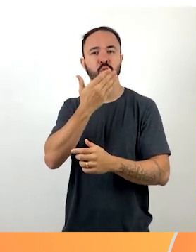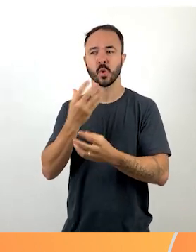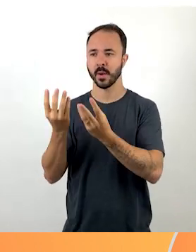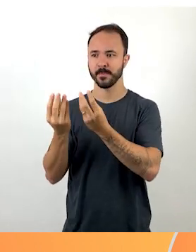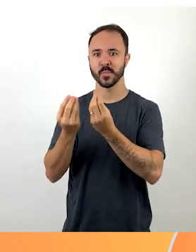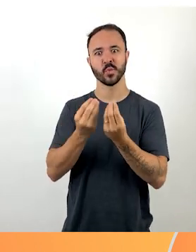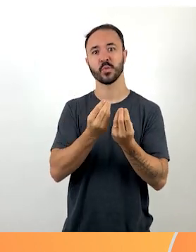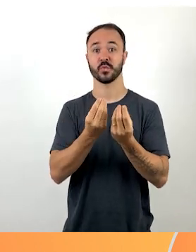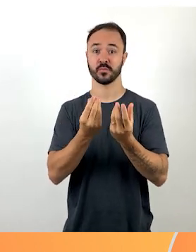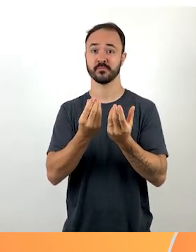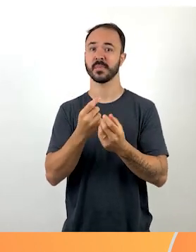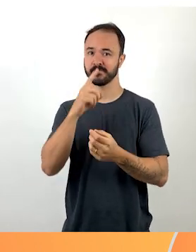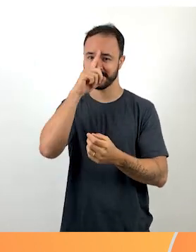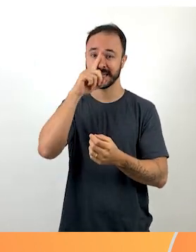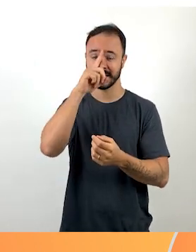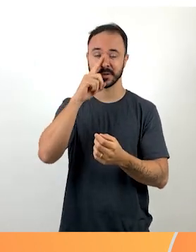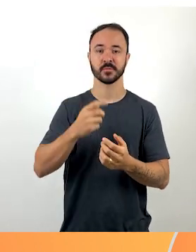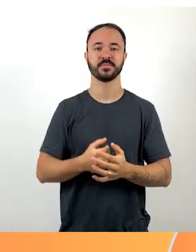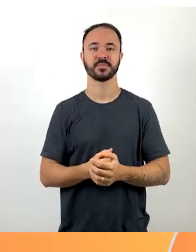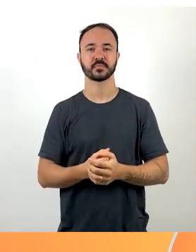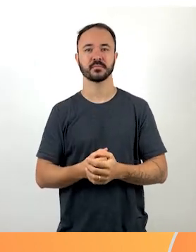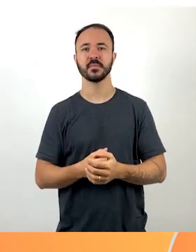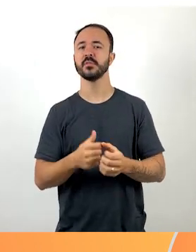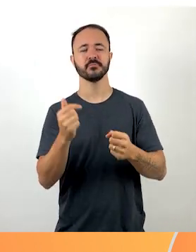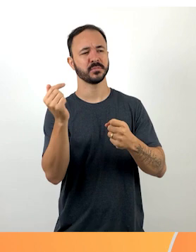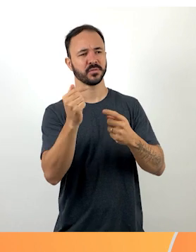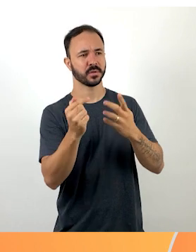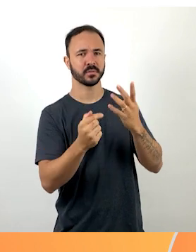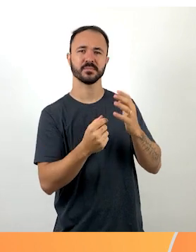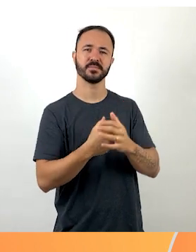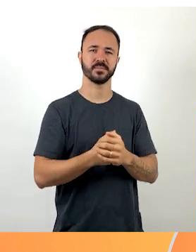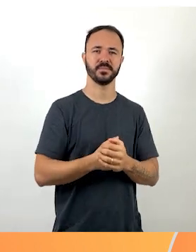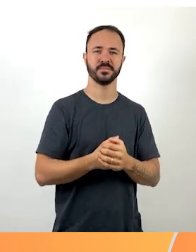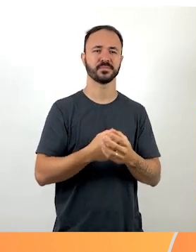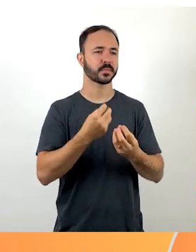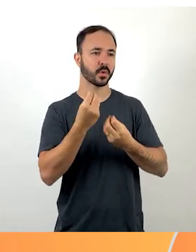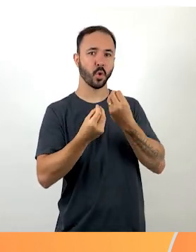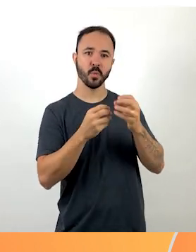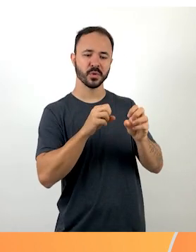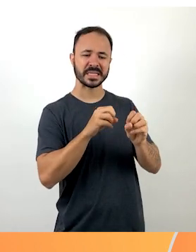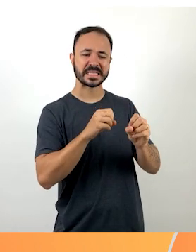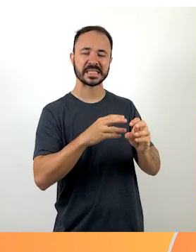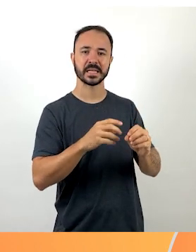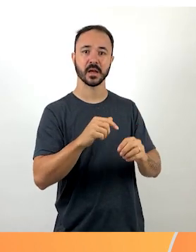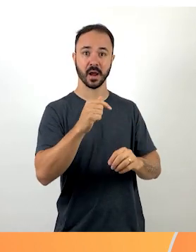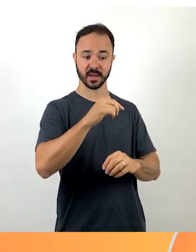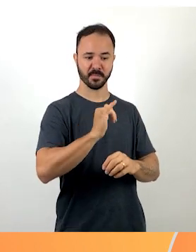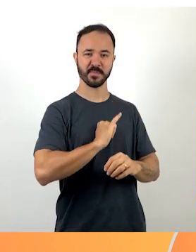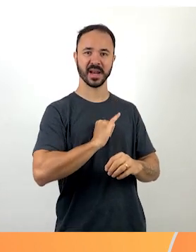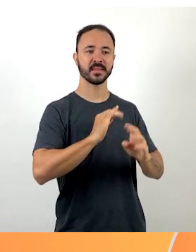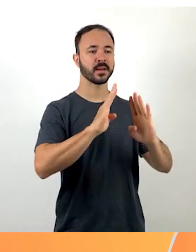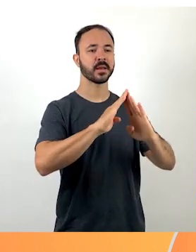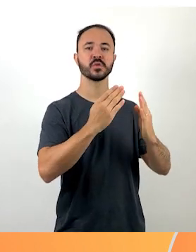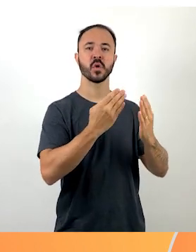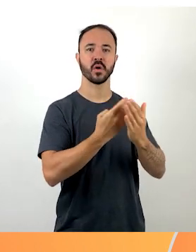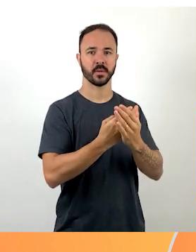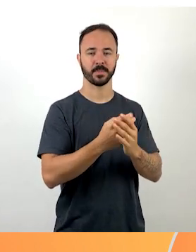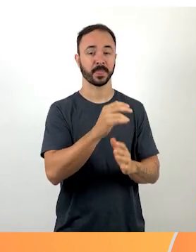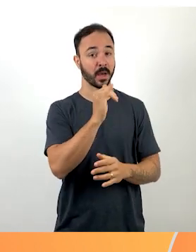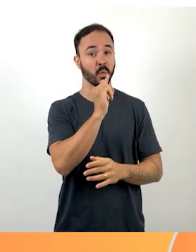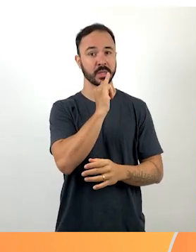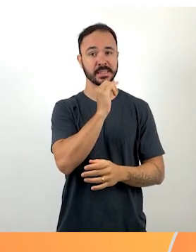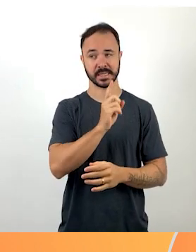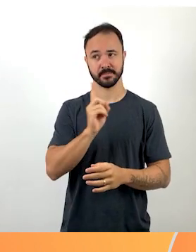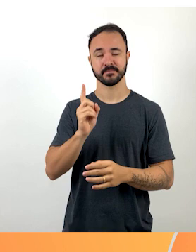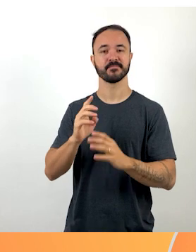ambiente. Como que esse programa é trabalhado nas escolas do nosso município? Aqui nós temos um exemplo de um projeto que foi feito na Escola Madalena